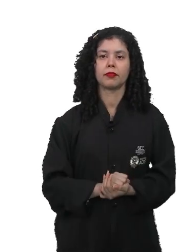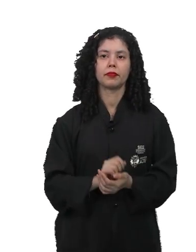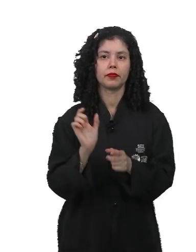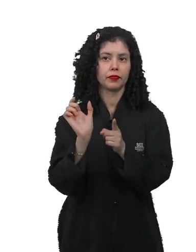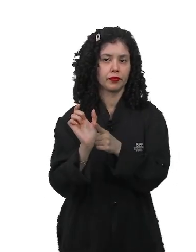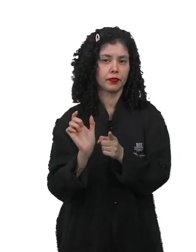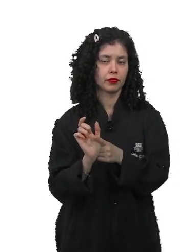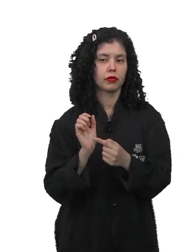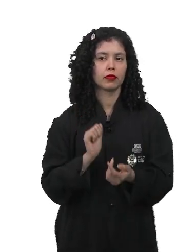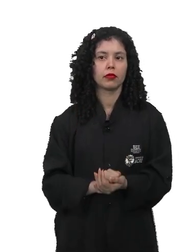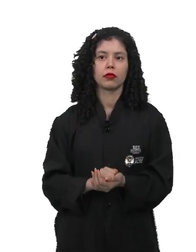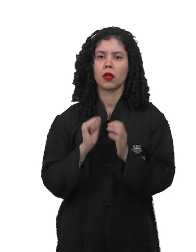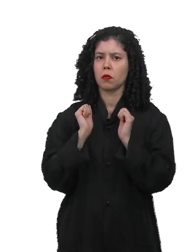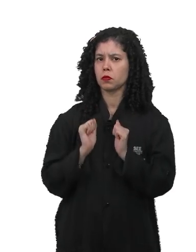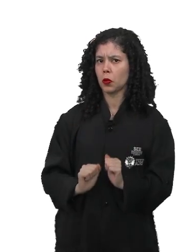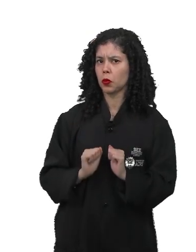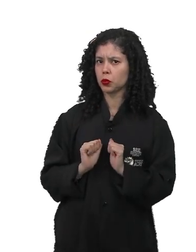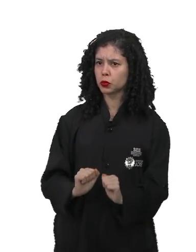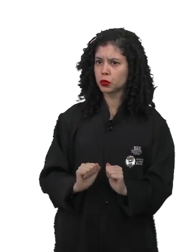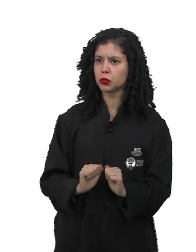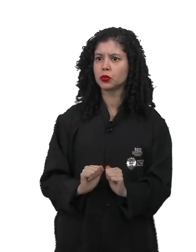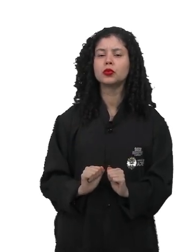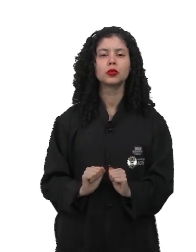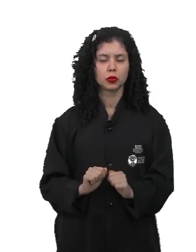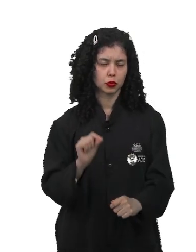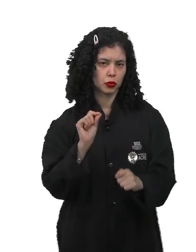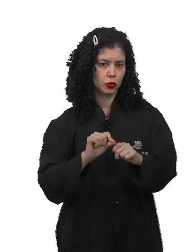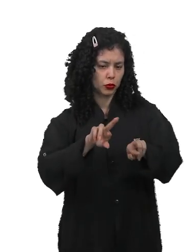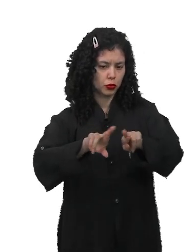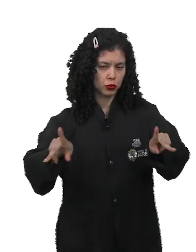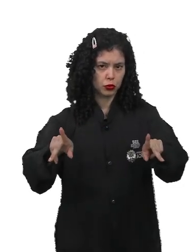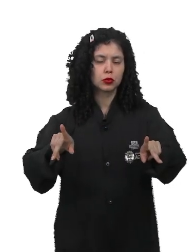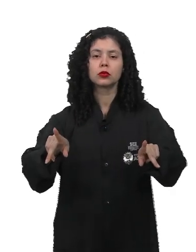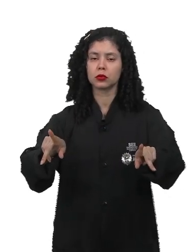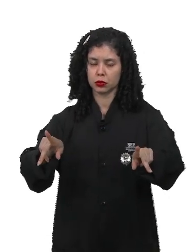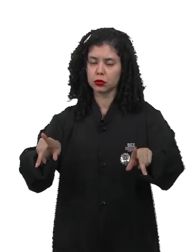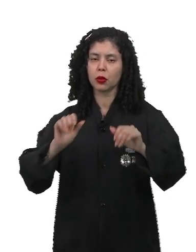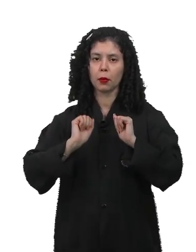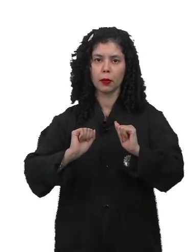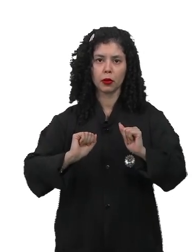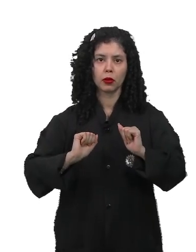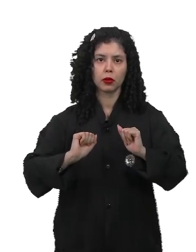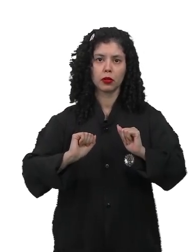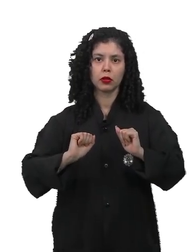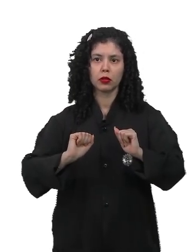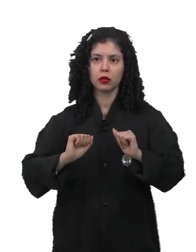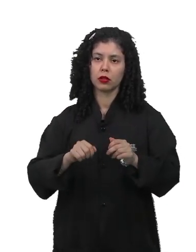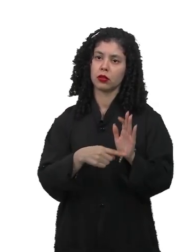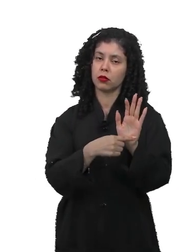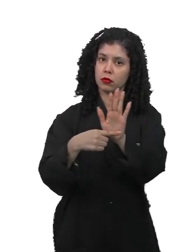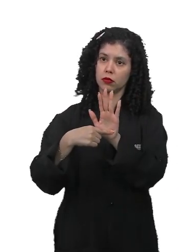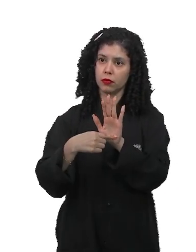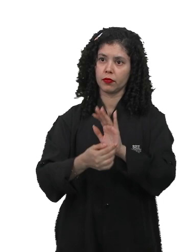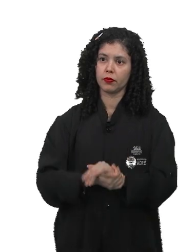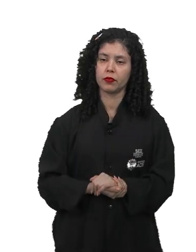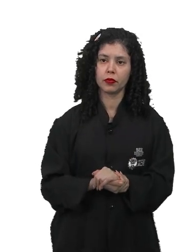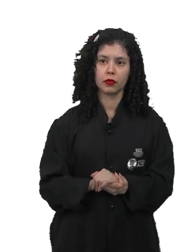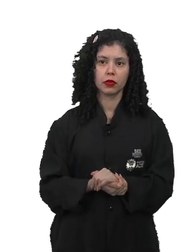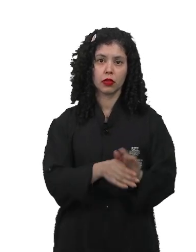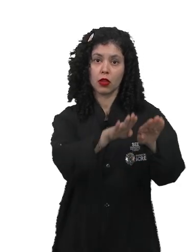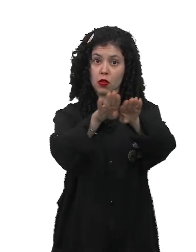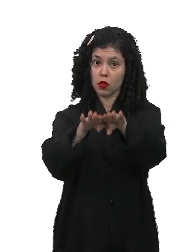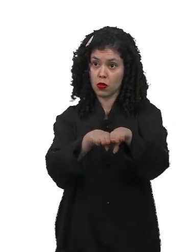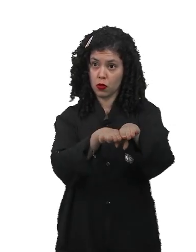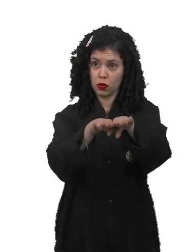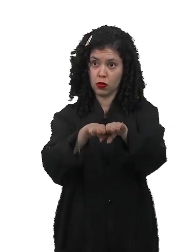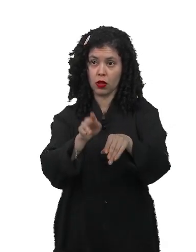duas palavras que podem fazer com que essas diferenças também possam ser mais acentuadas. No caso da